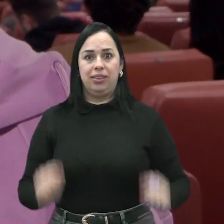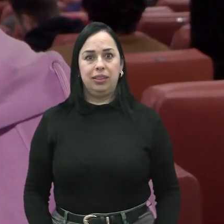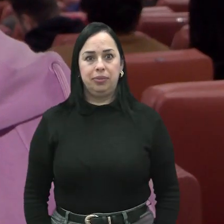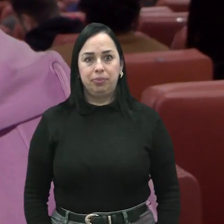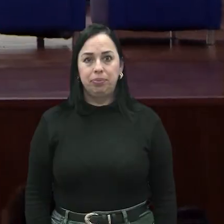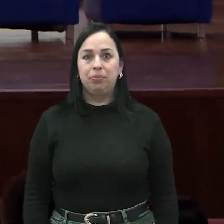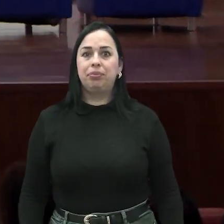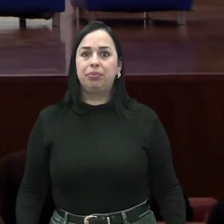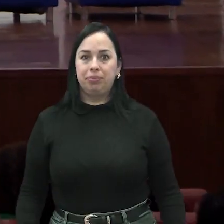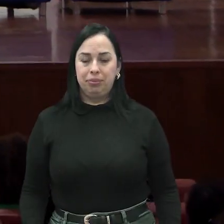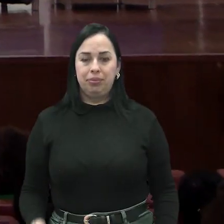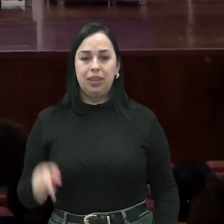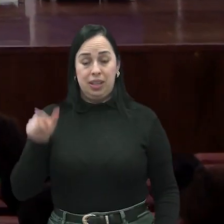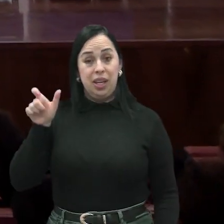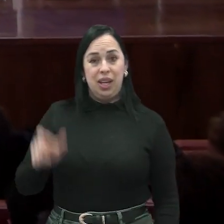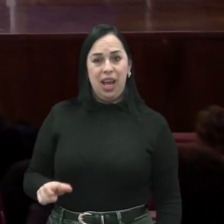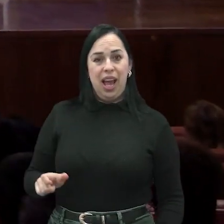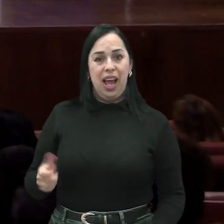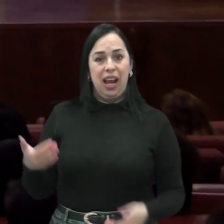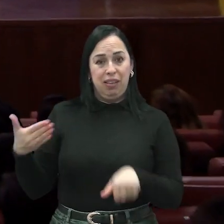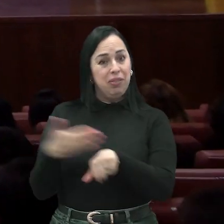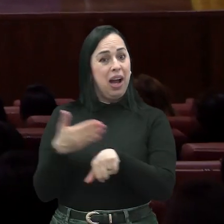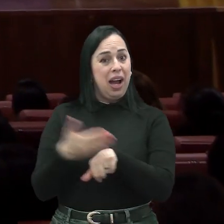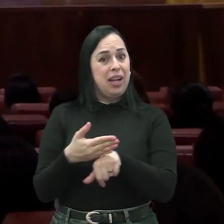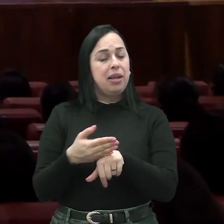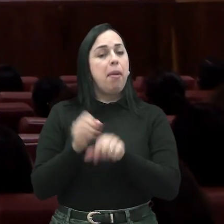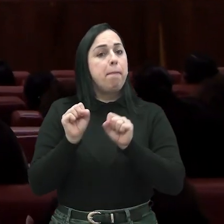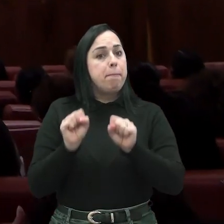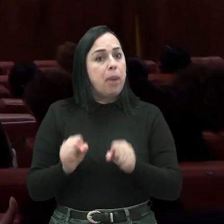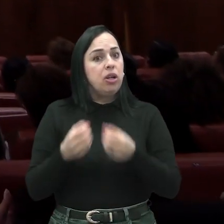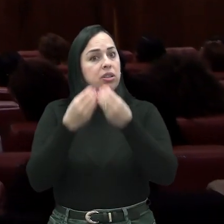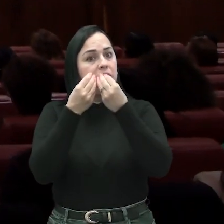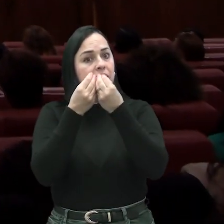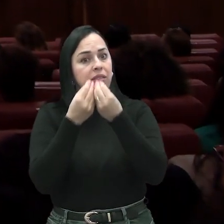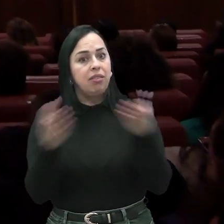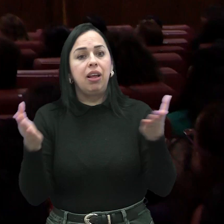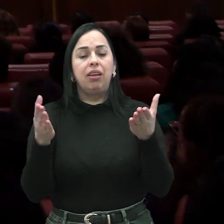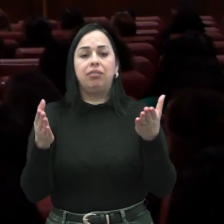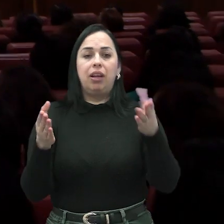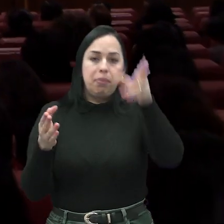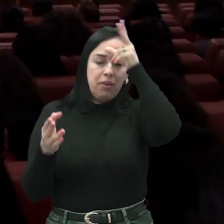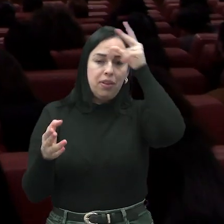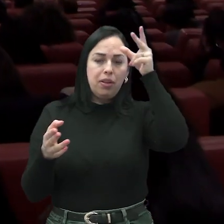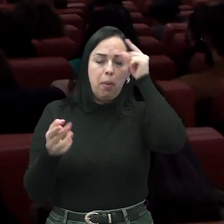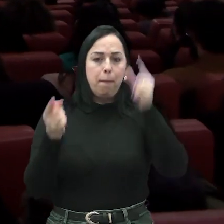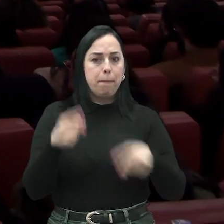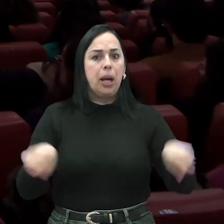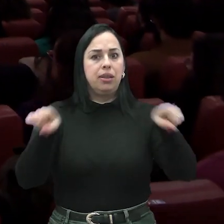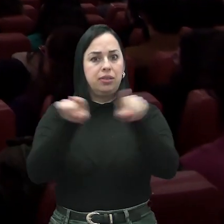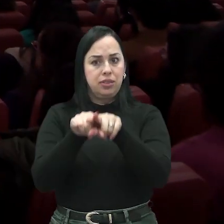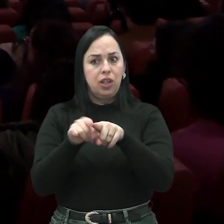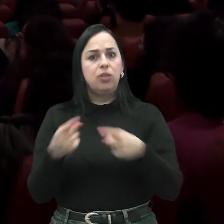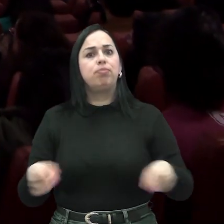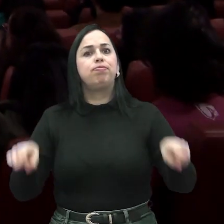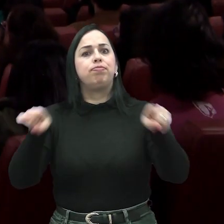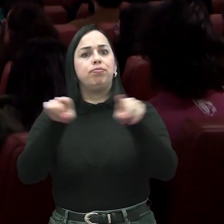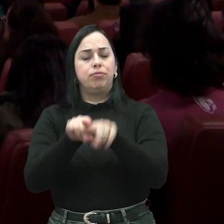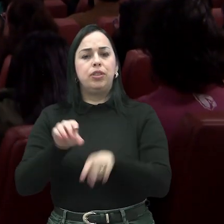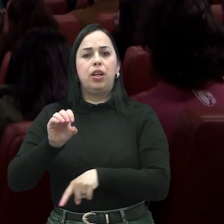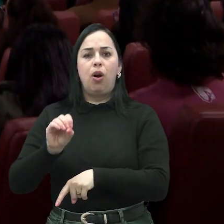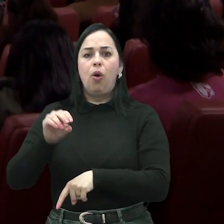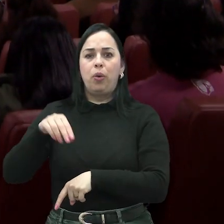eu adoro. Atividades desse tipo que a dona Madalena participa podem ser oferecidas pela Prefeitura em parceria